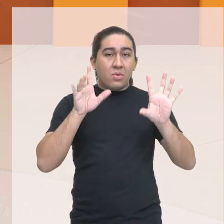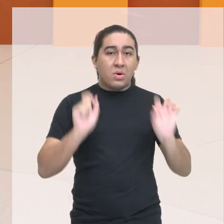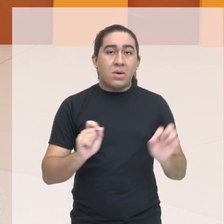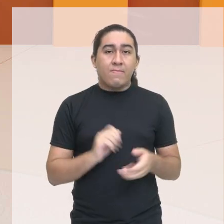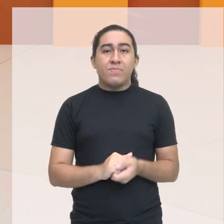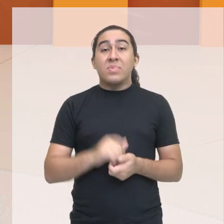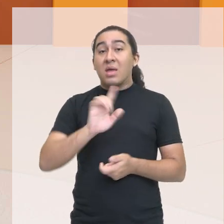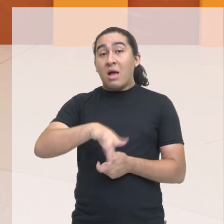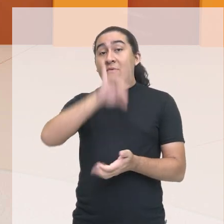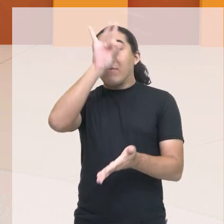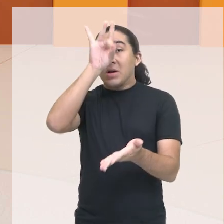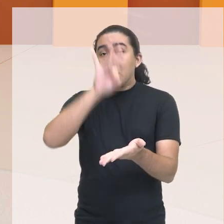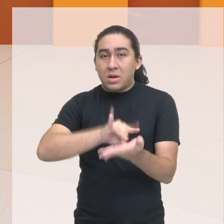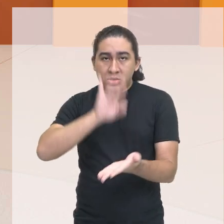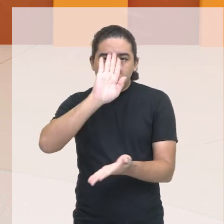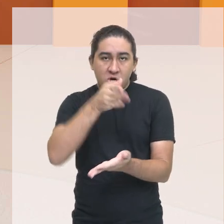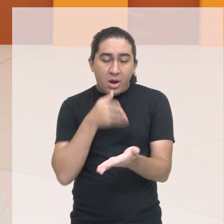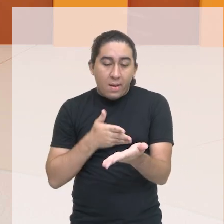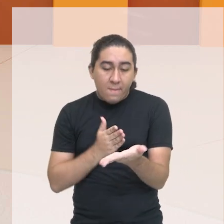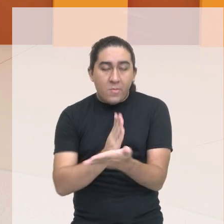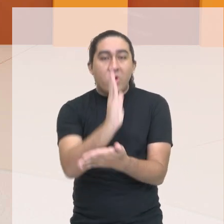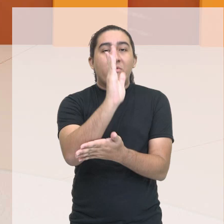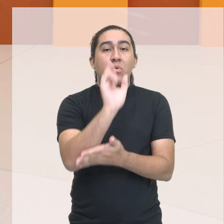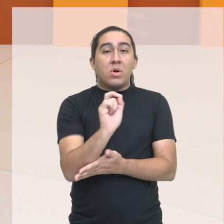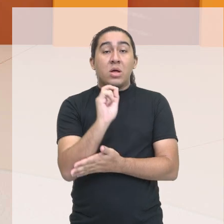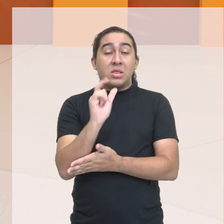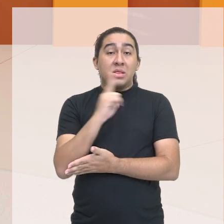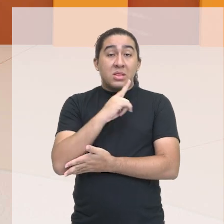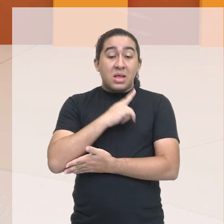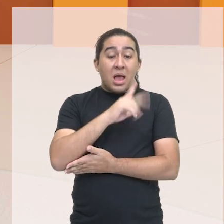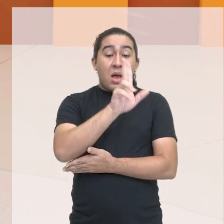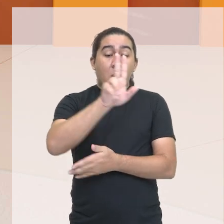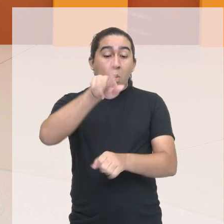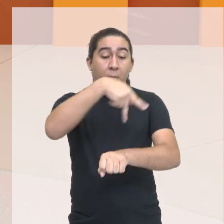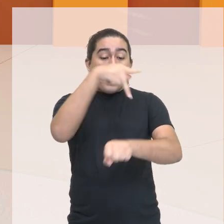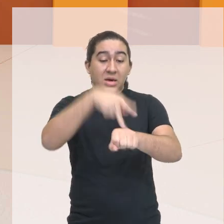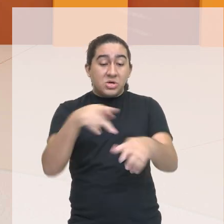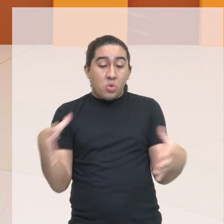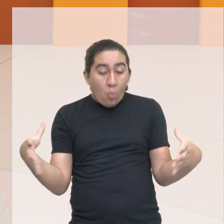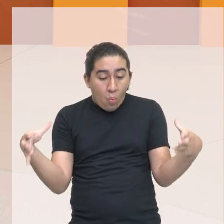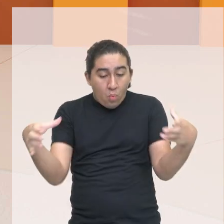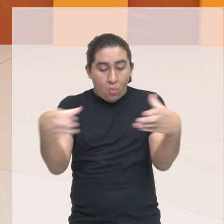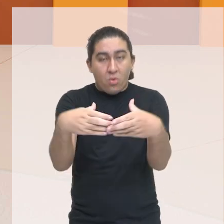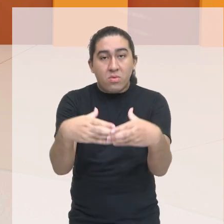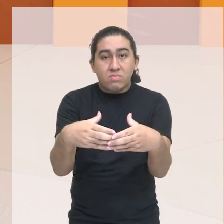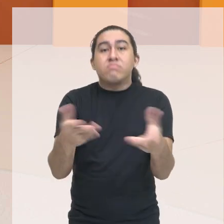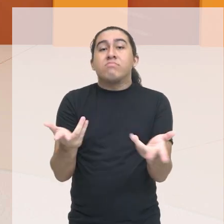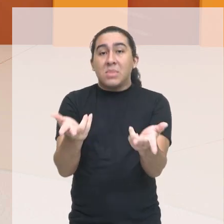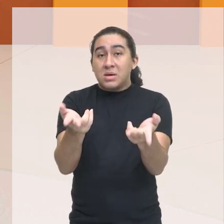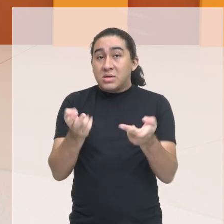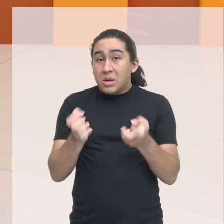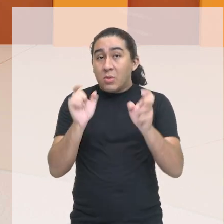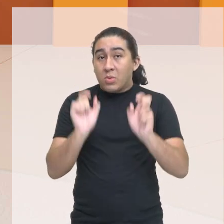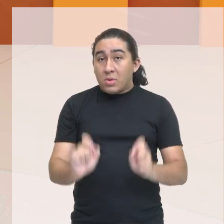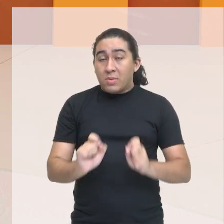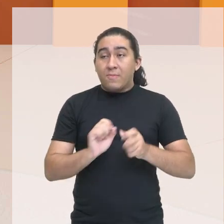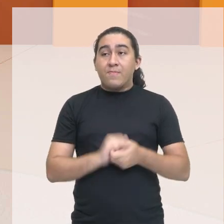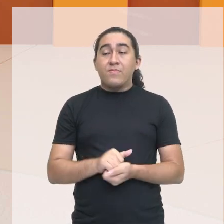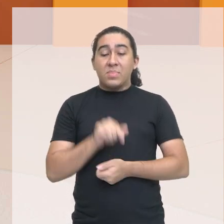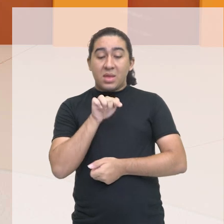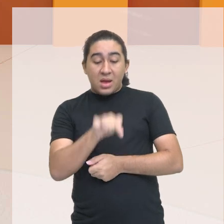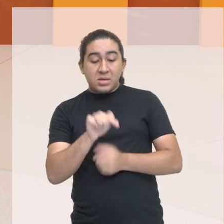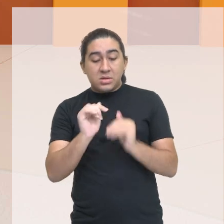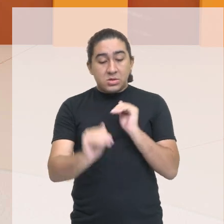Justamente o estabelecimento, né, da unificação de um território. Então, você já percebe